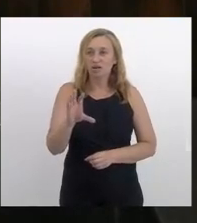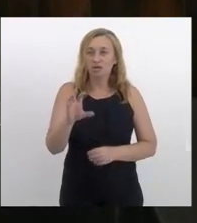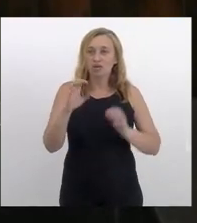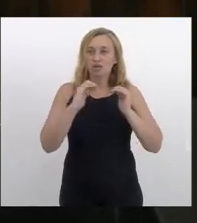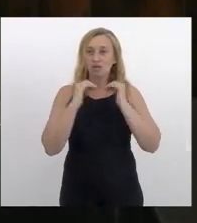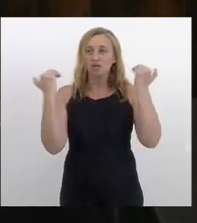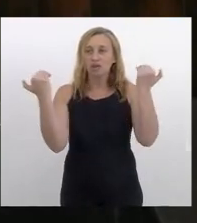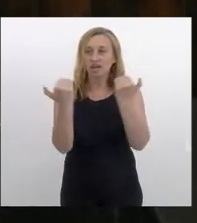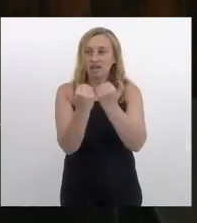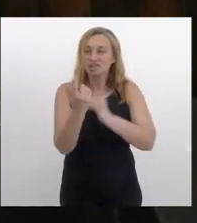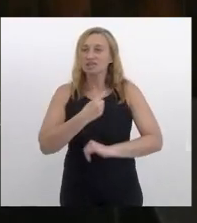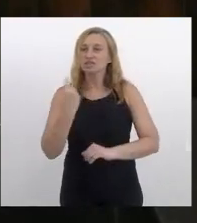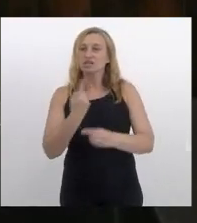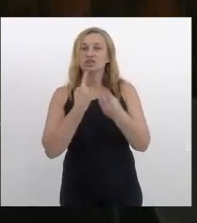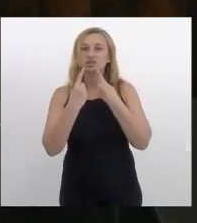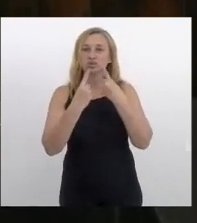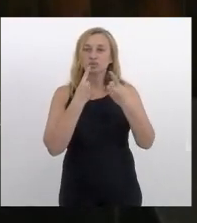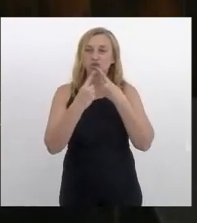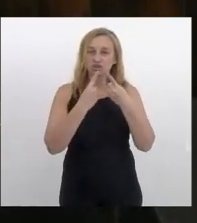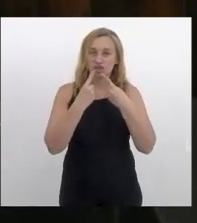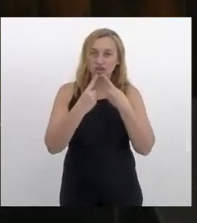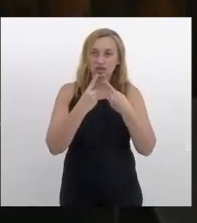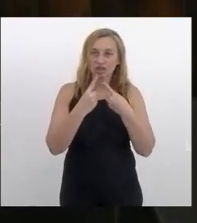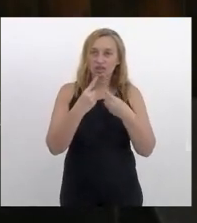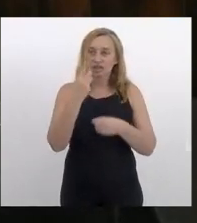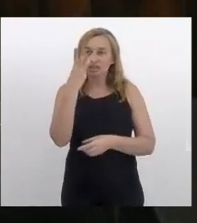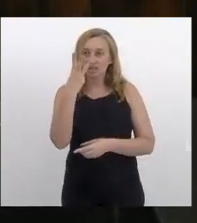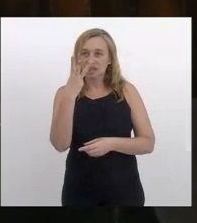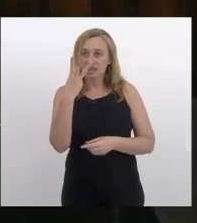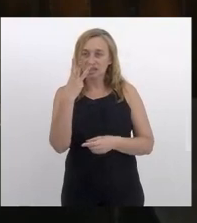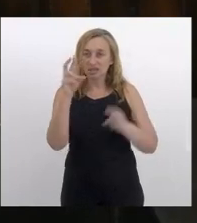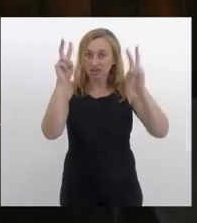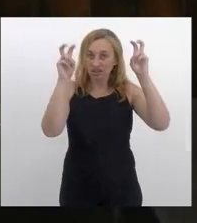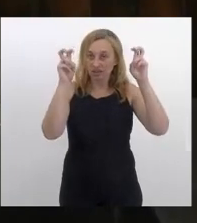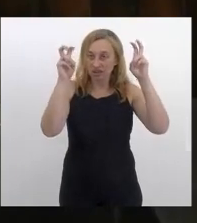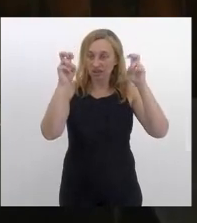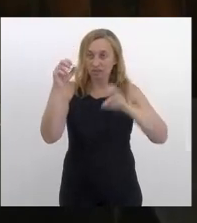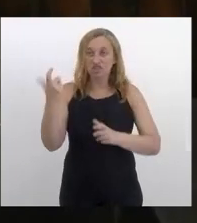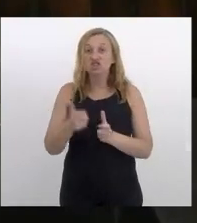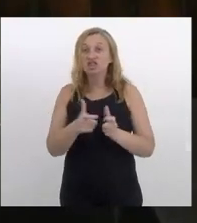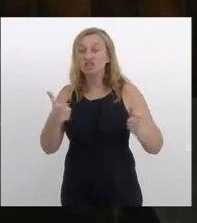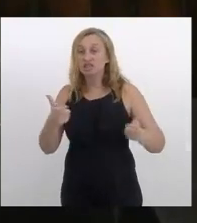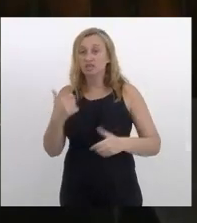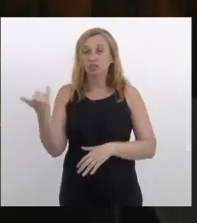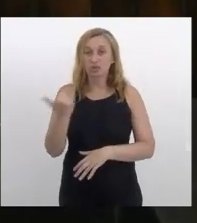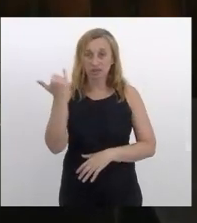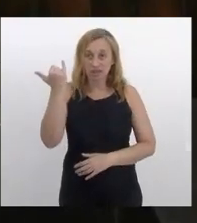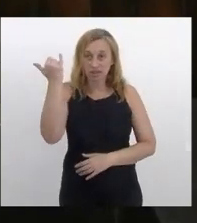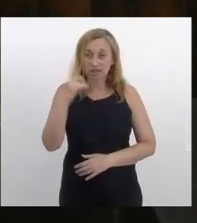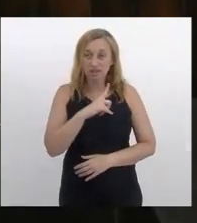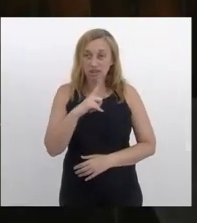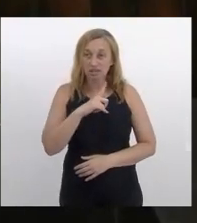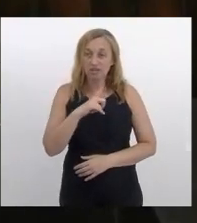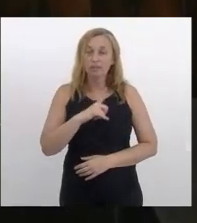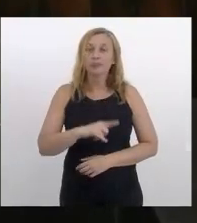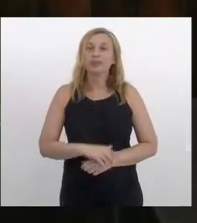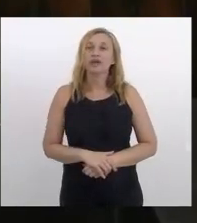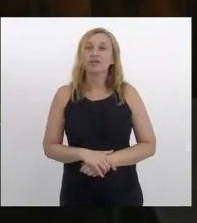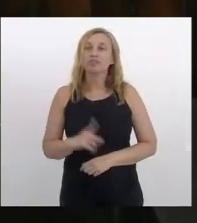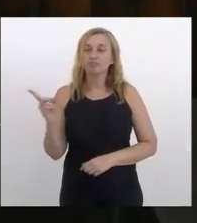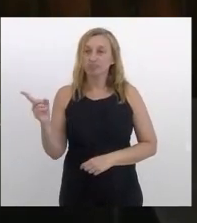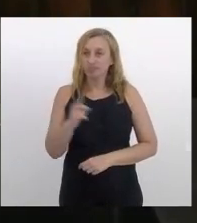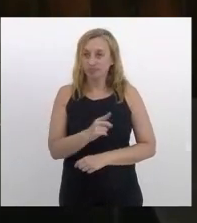aonde nós iremos discutir 3 demandas grandes que temos para trazer para